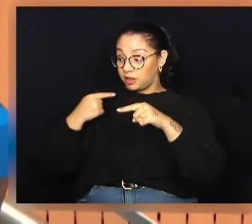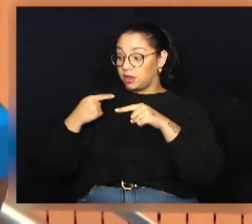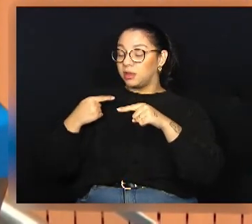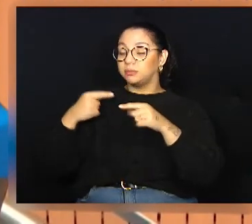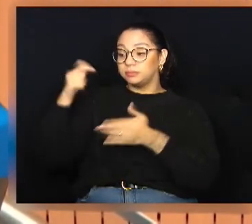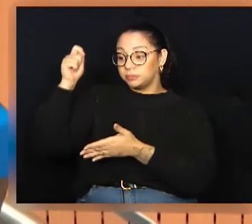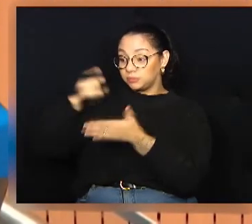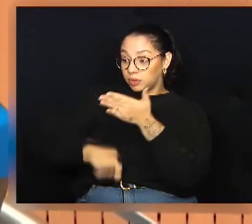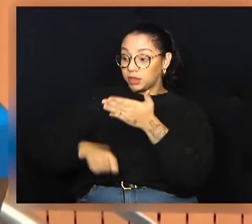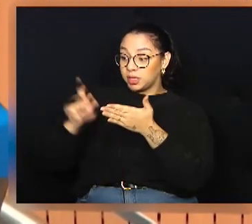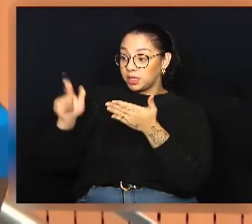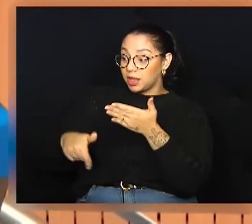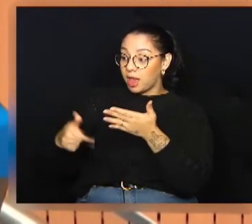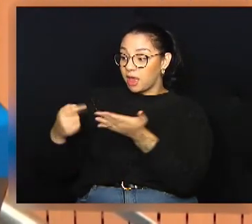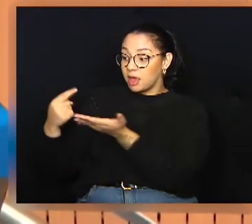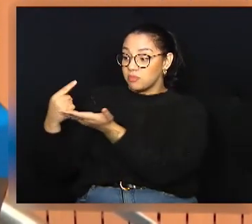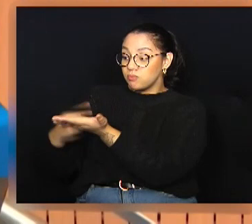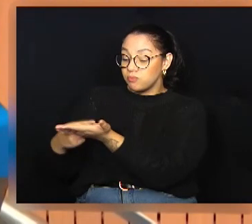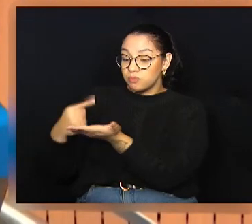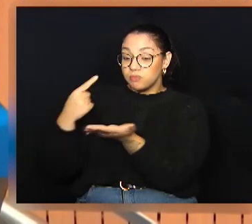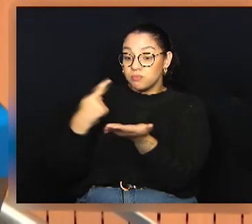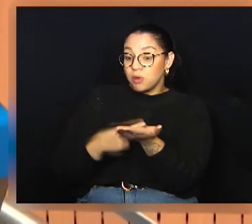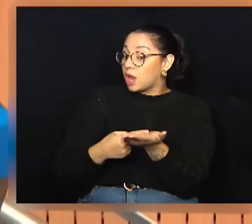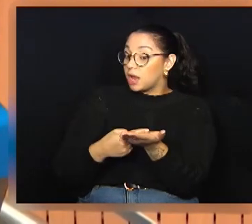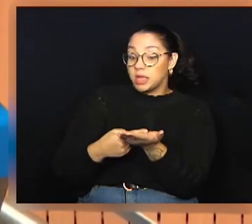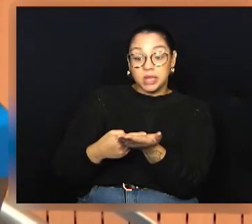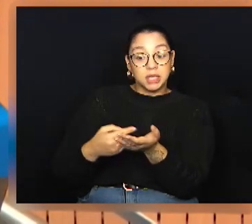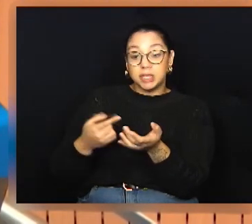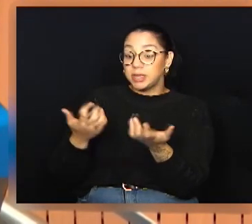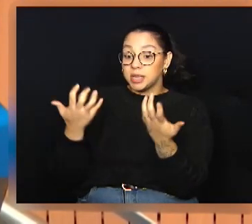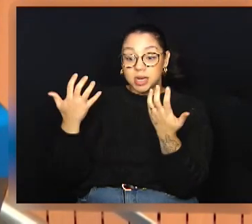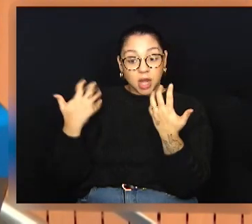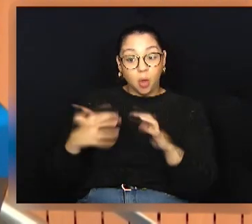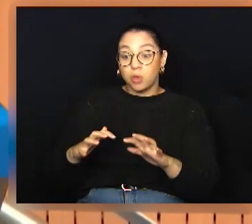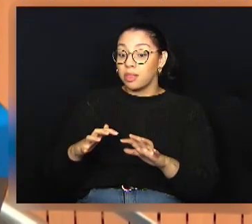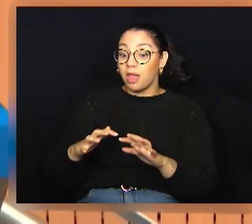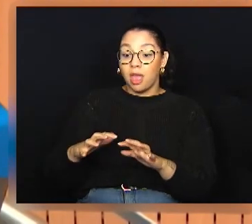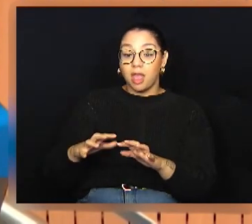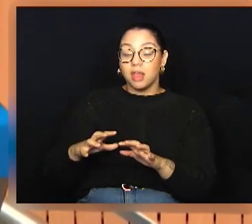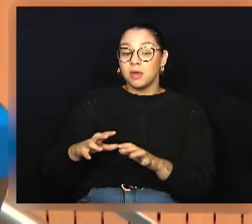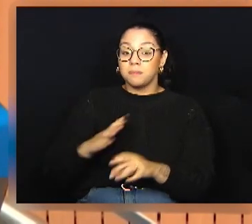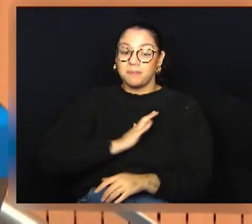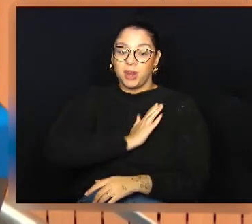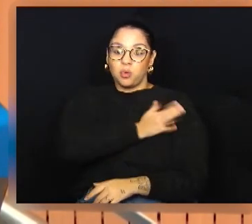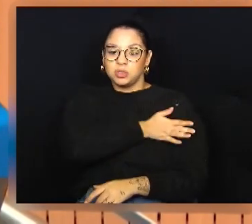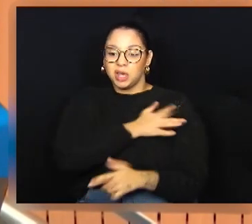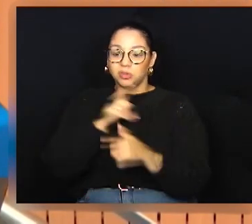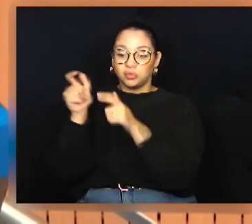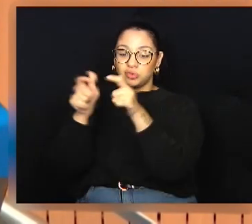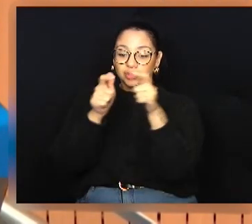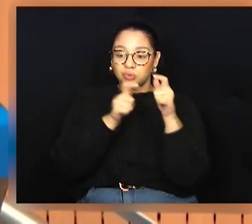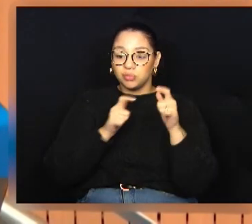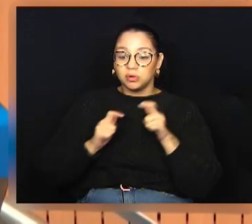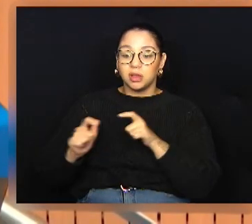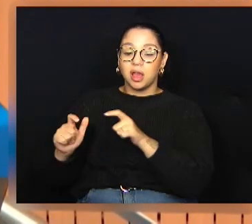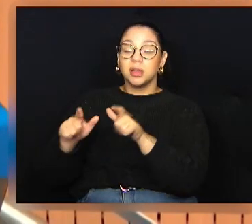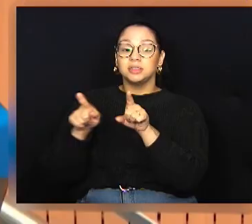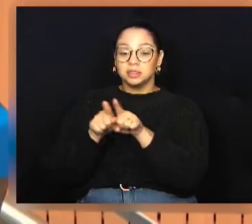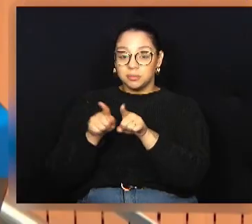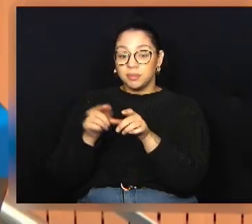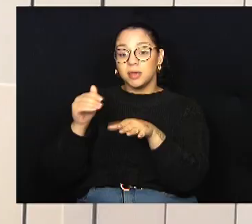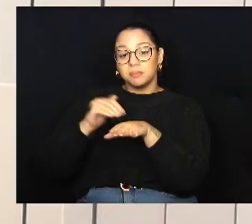acordo de cooperação contra a xenofobia e o racismo, também cobrou providências.